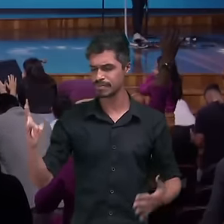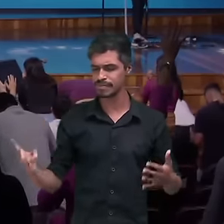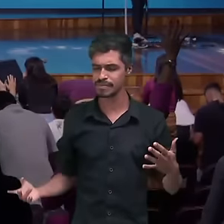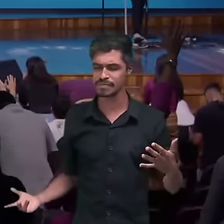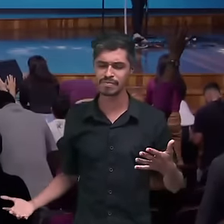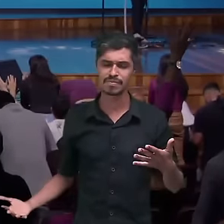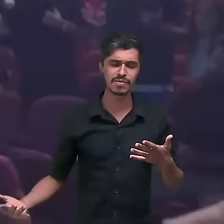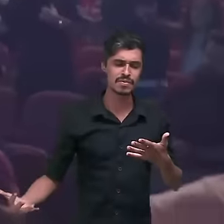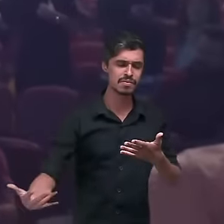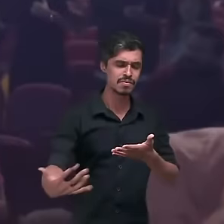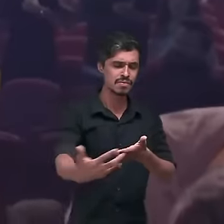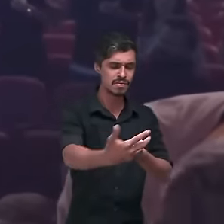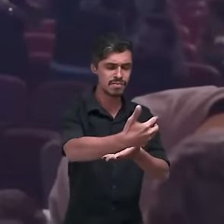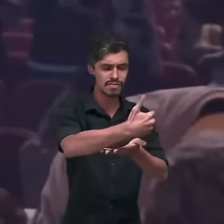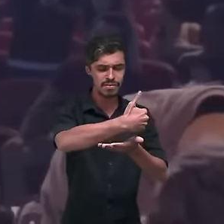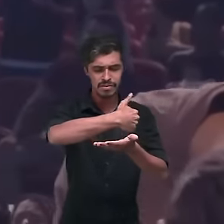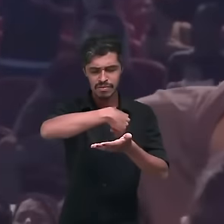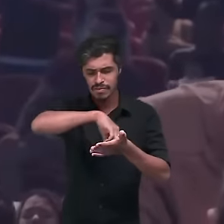parola, Espírito Santo.